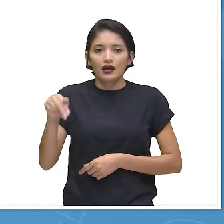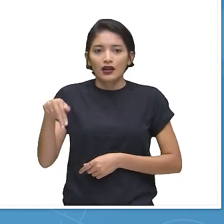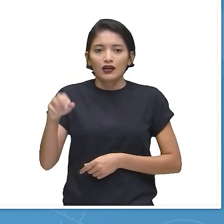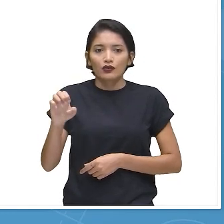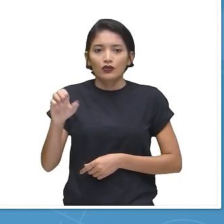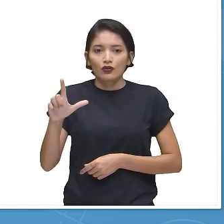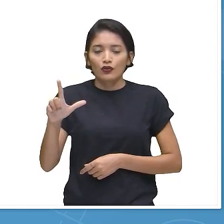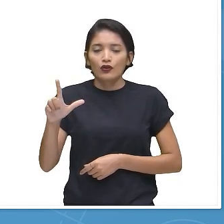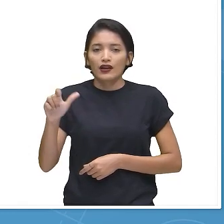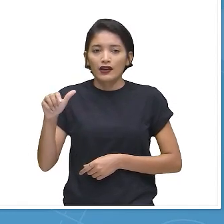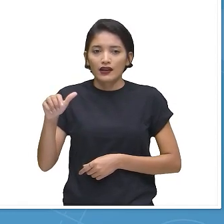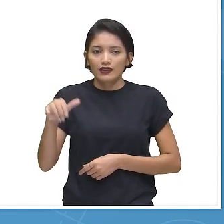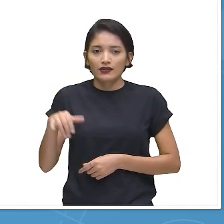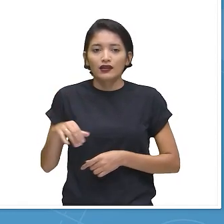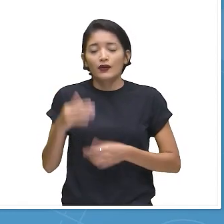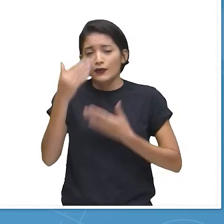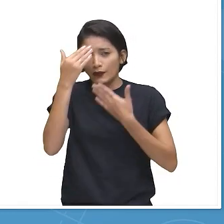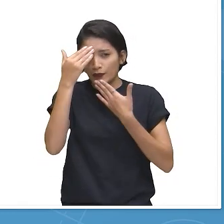que estão participando, tá?